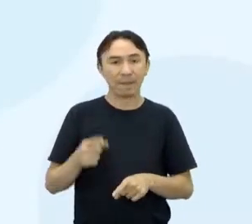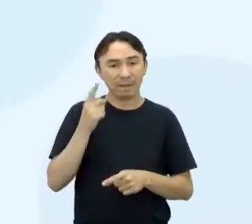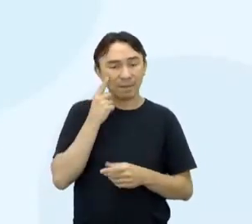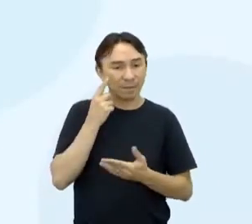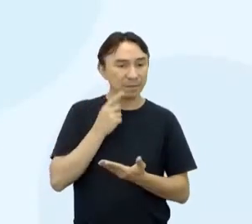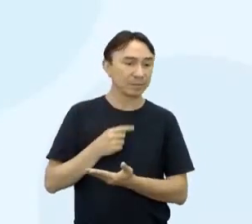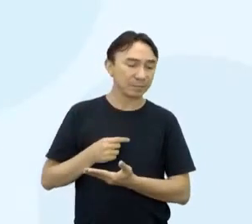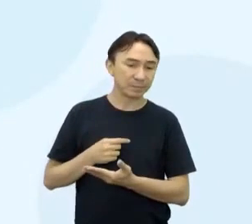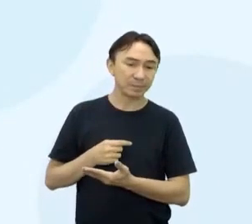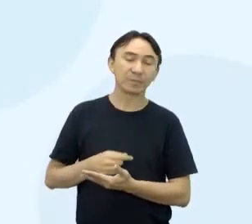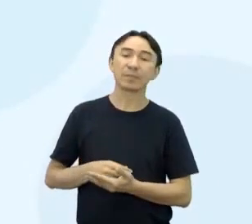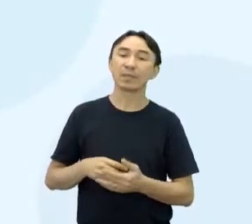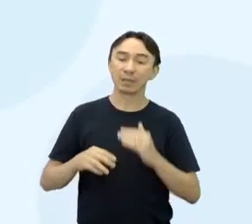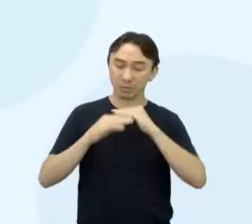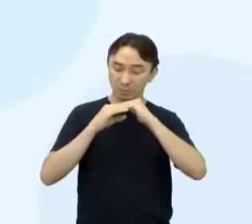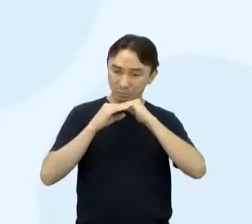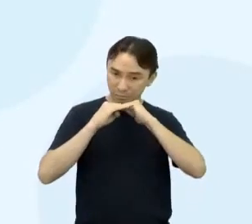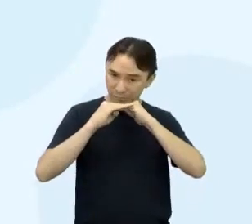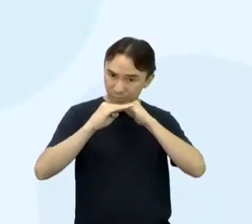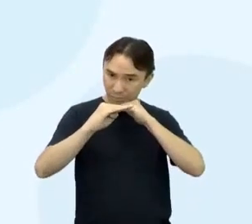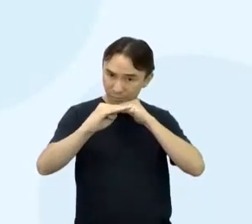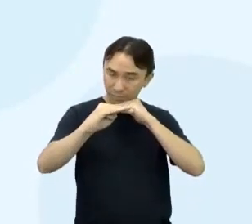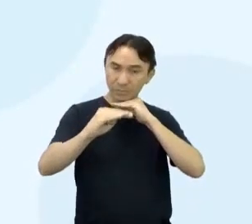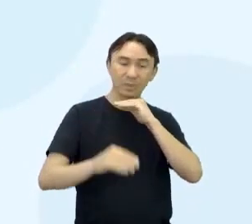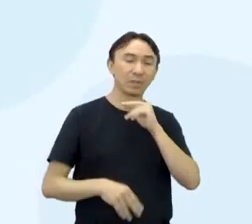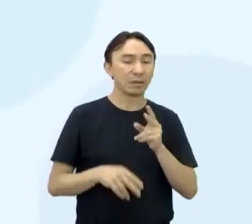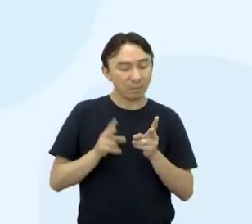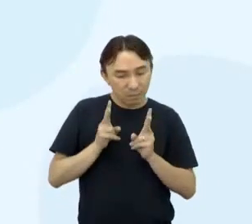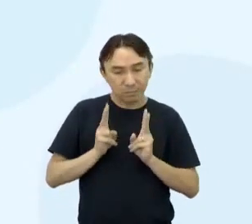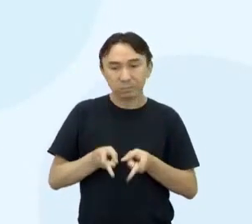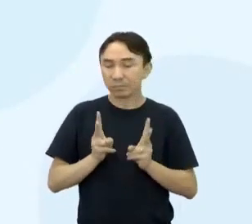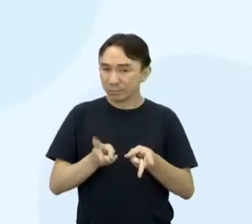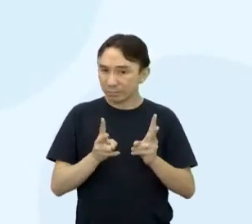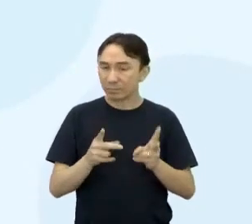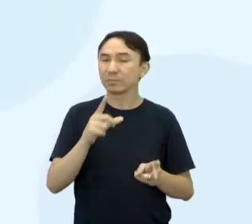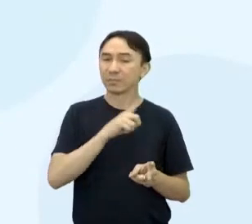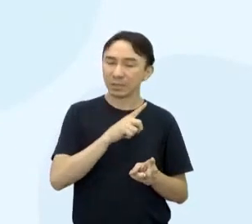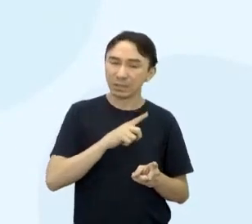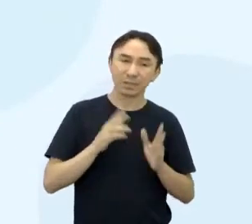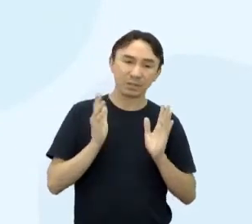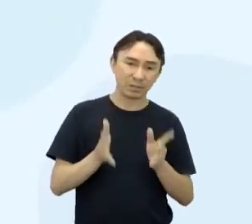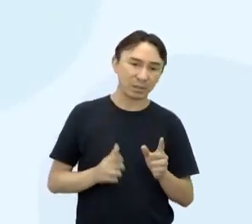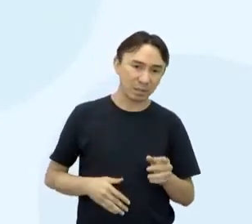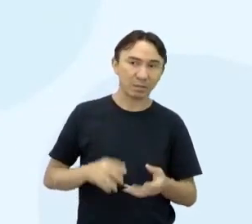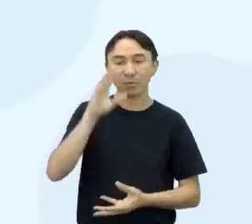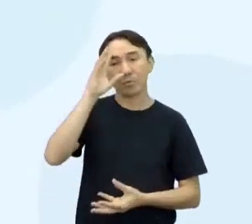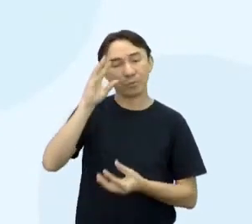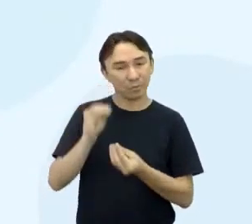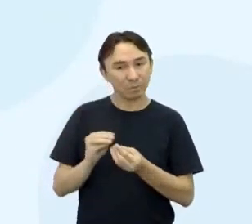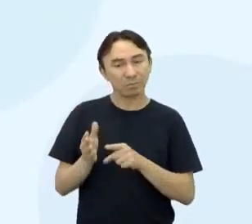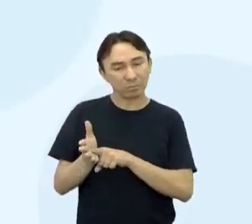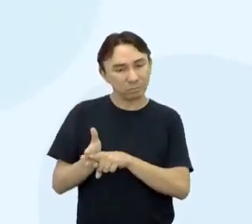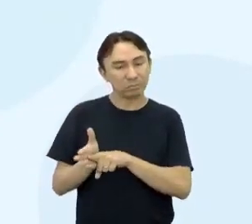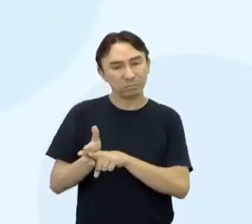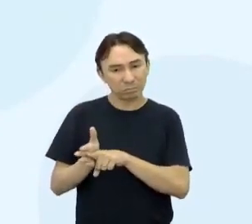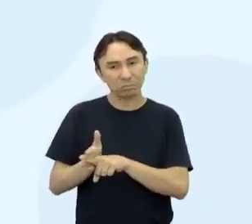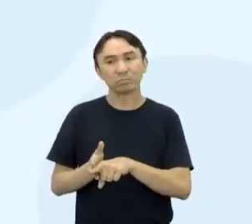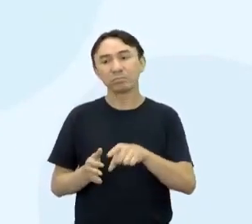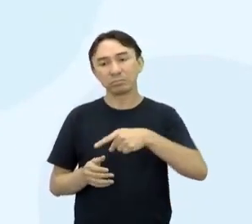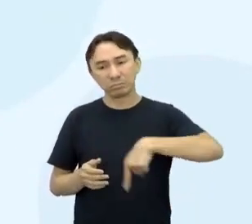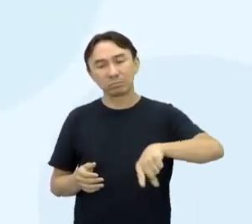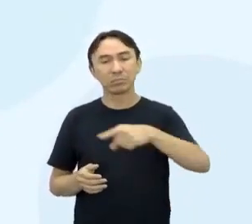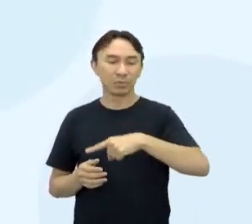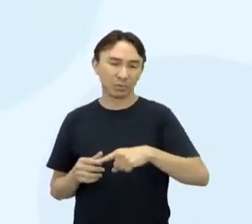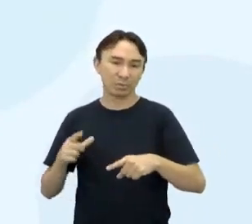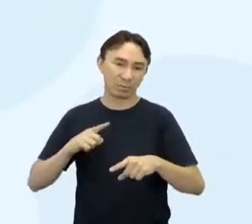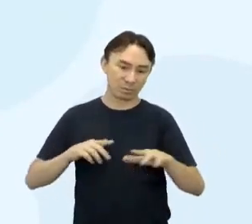retilíneo uniforme tem que ser sempre igual. Isso é uma comprovação, uma investigação da nossa característica fundamental